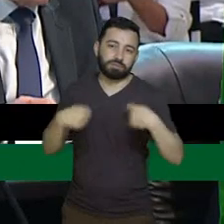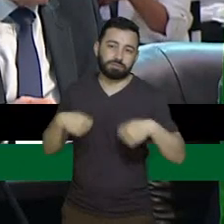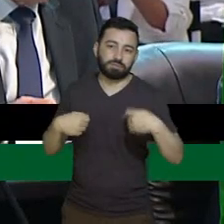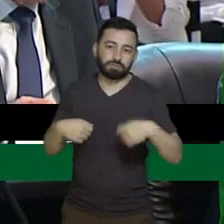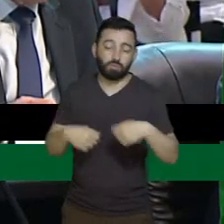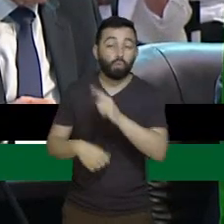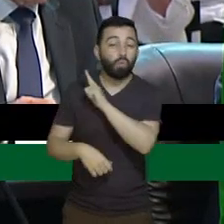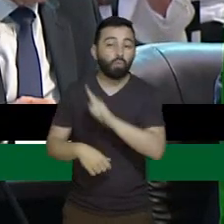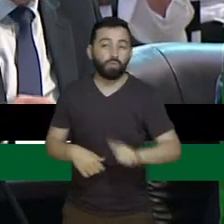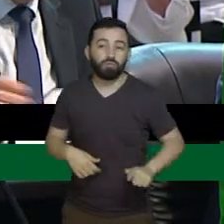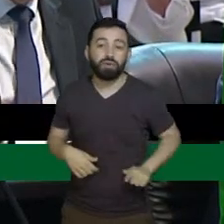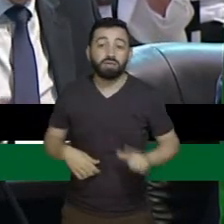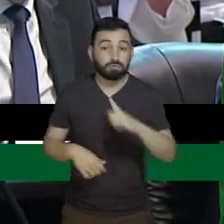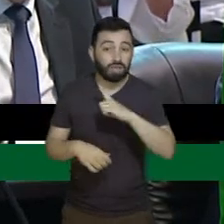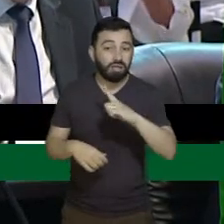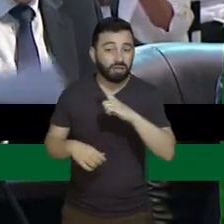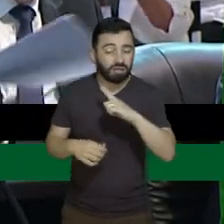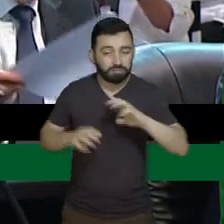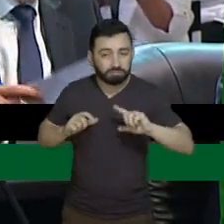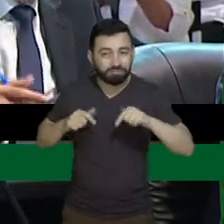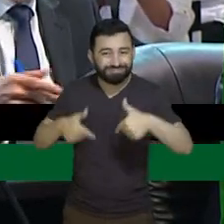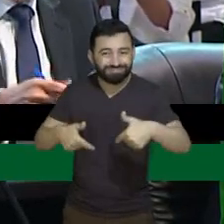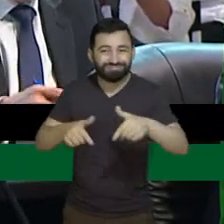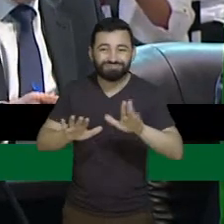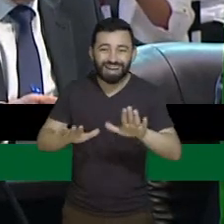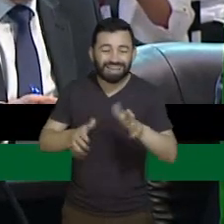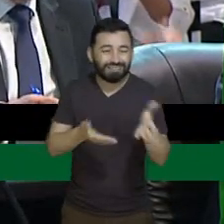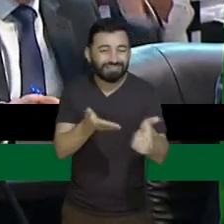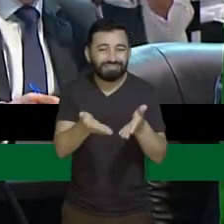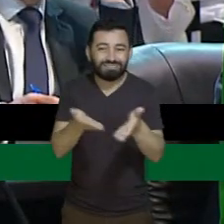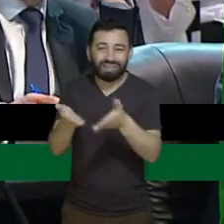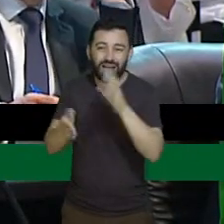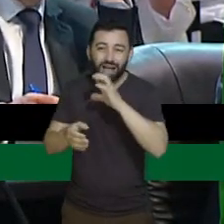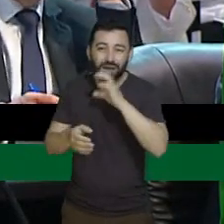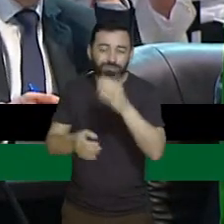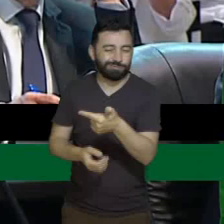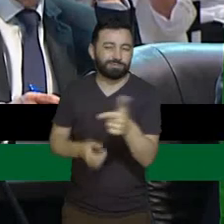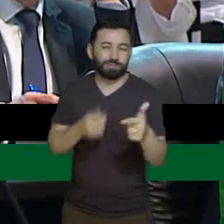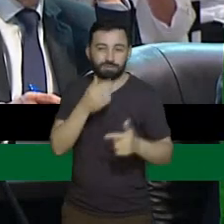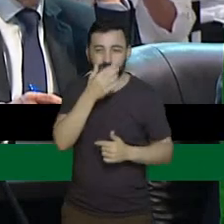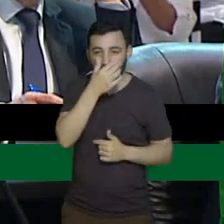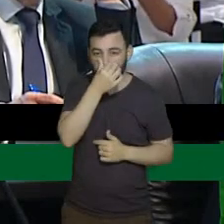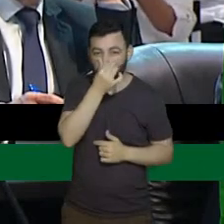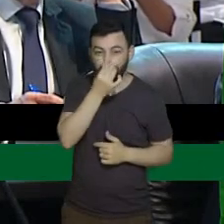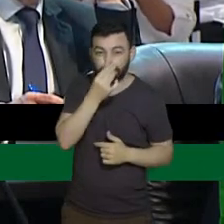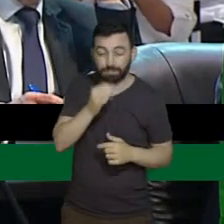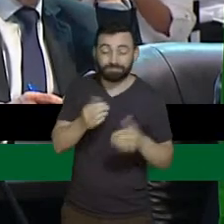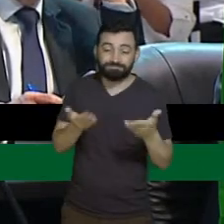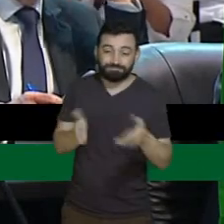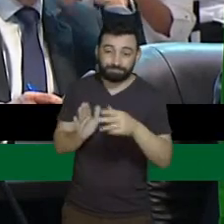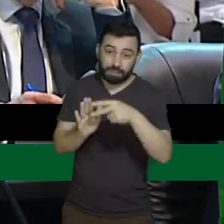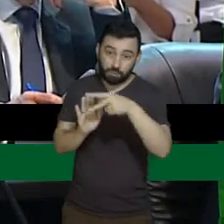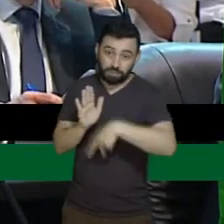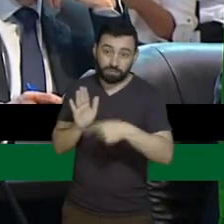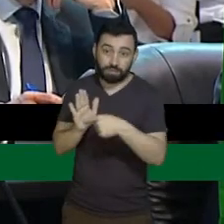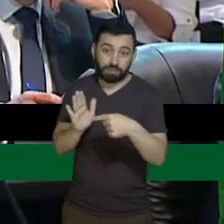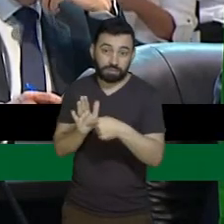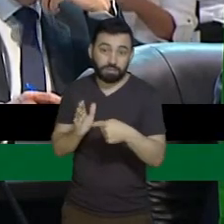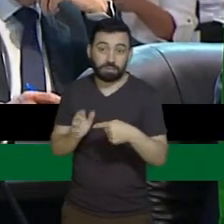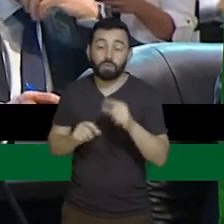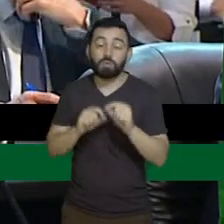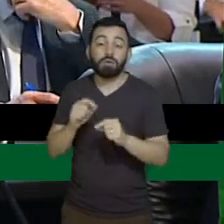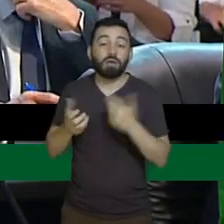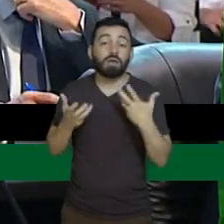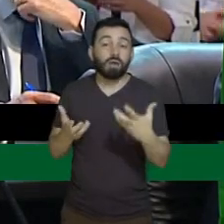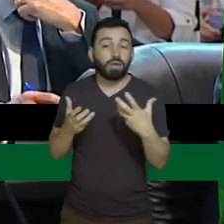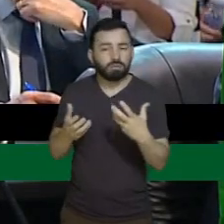governo, tem uma boa iniciativa, mas não atende na velocidade que nós precisamos. E esse projeto, ele visa dar